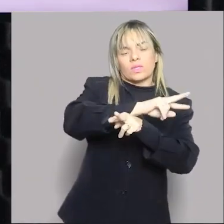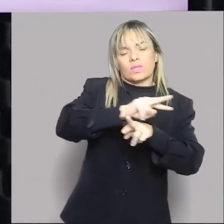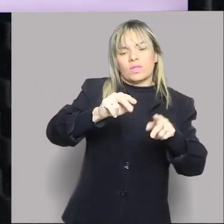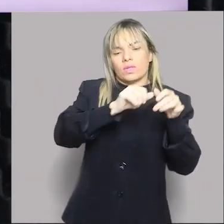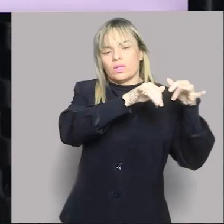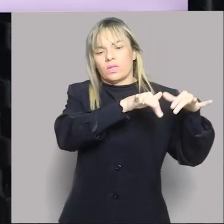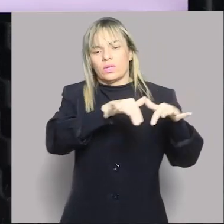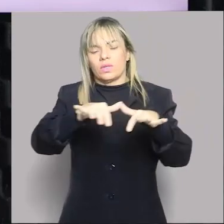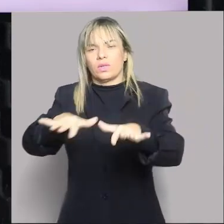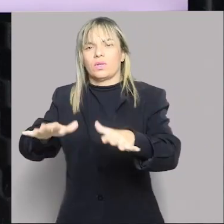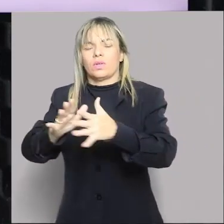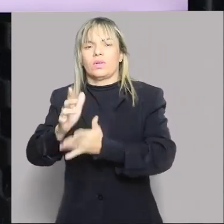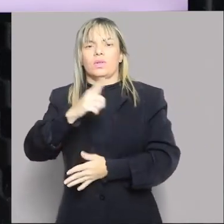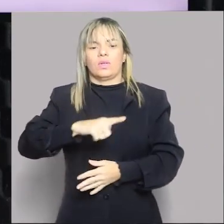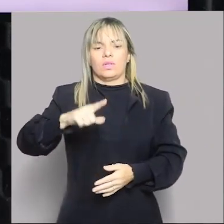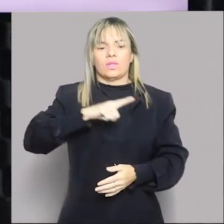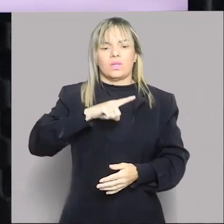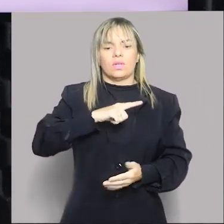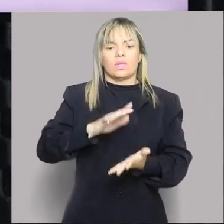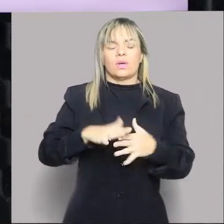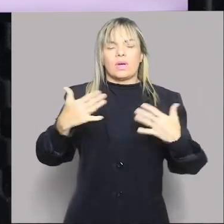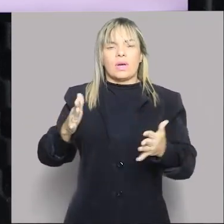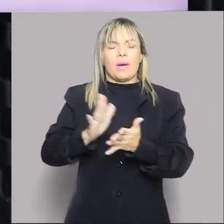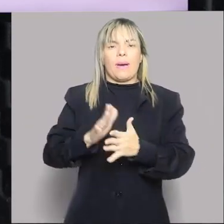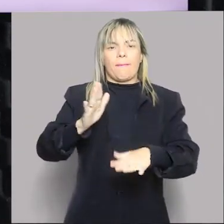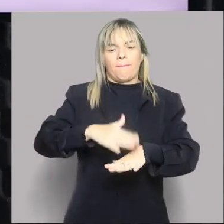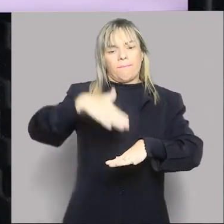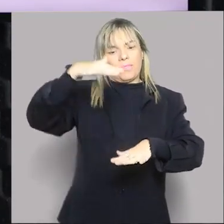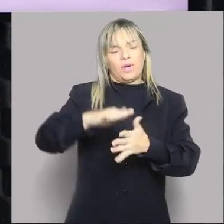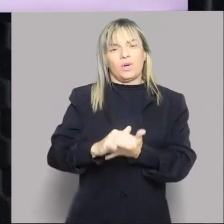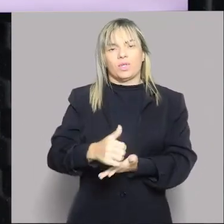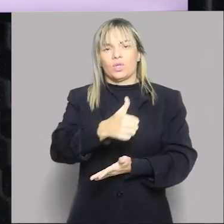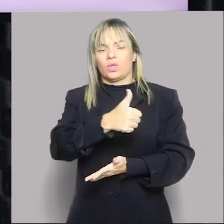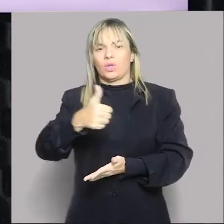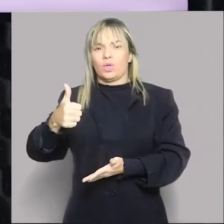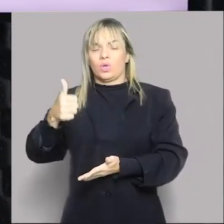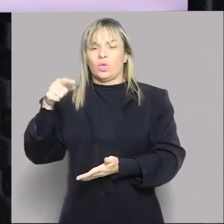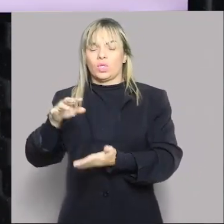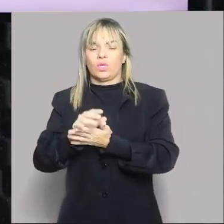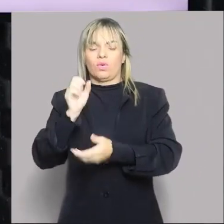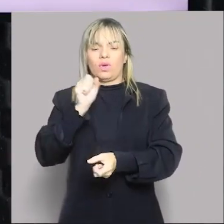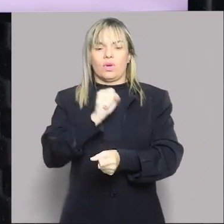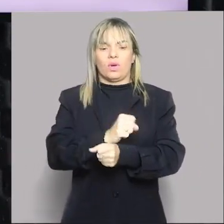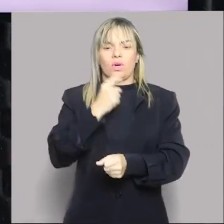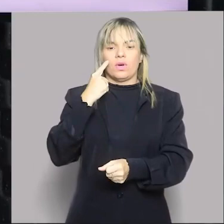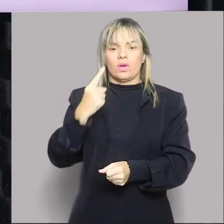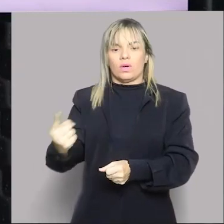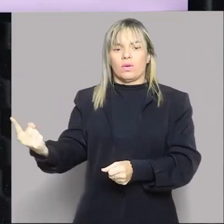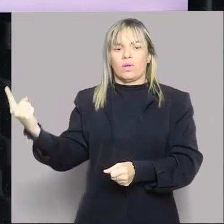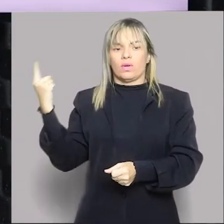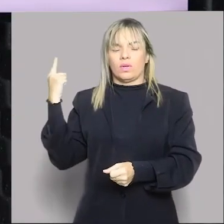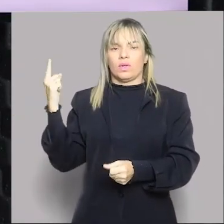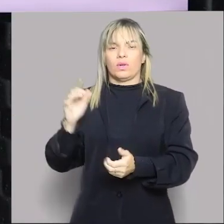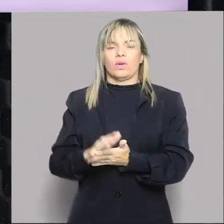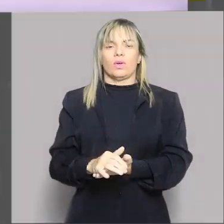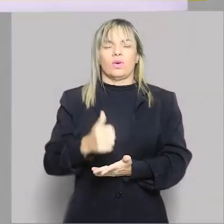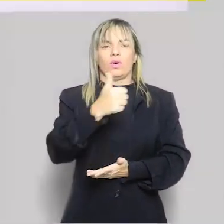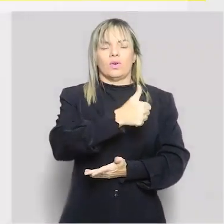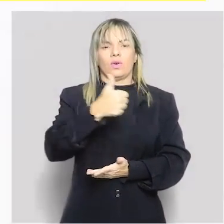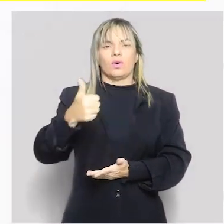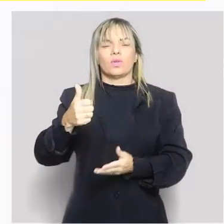e ainda tem mais. Eu vou parar só nas 11, senão a gente não vai ter condição de falar de todas elas hoje, né? Quais são essas 11 formas de